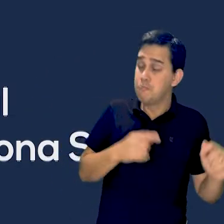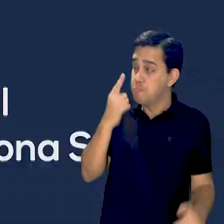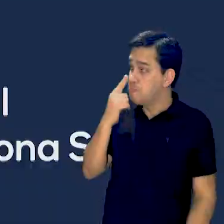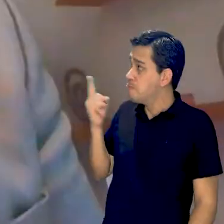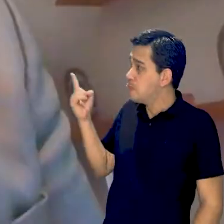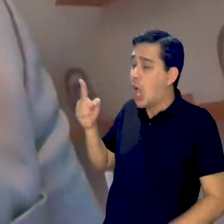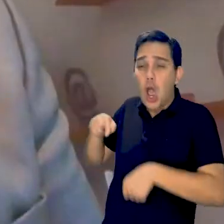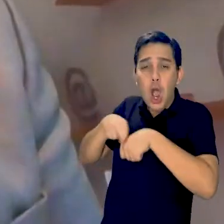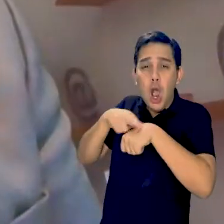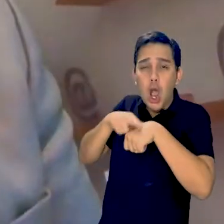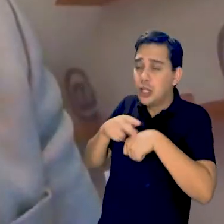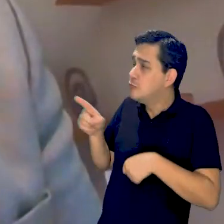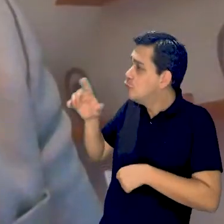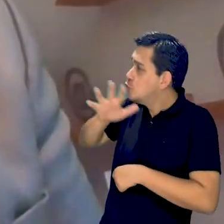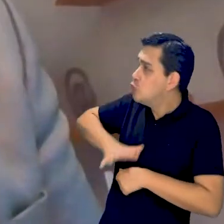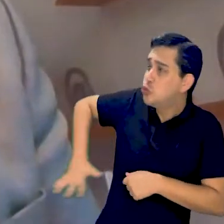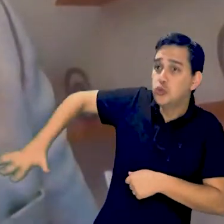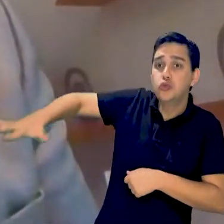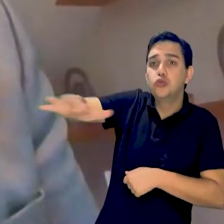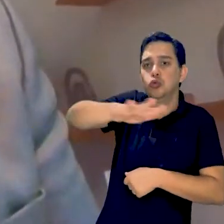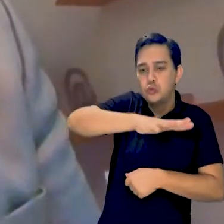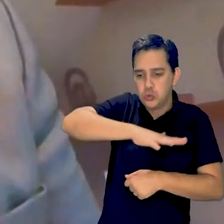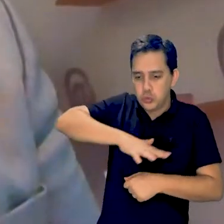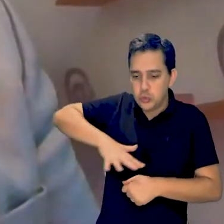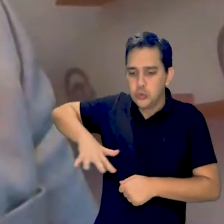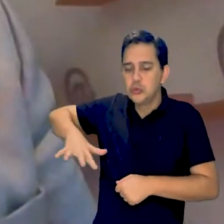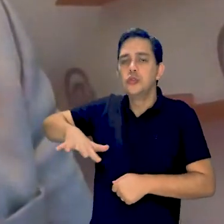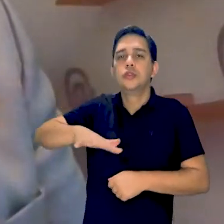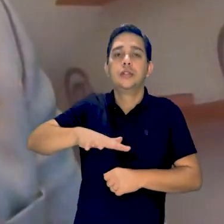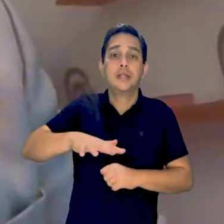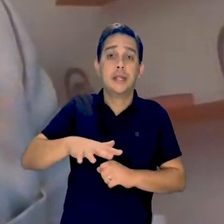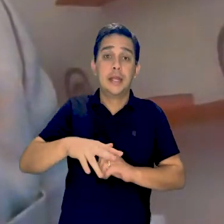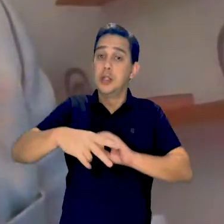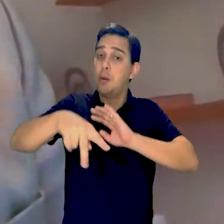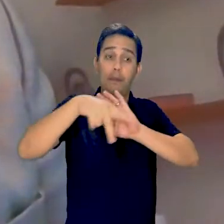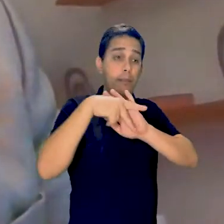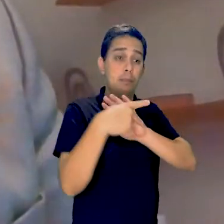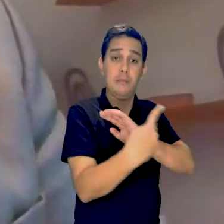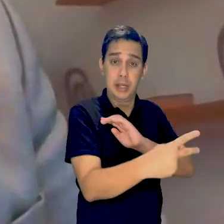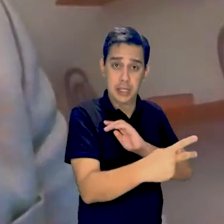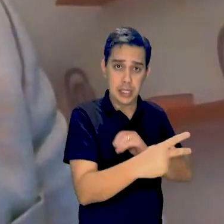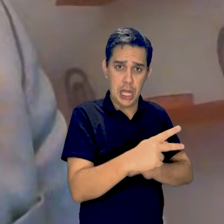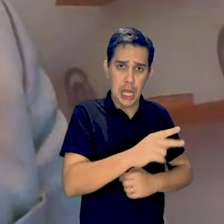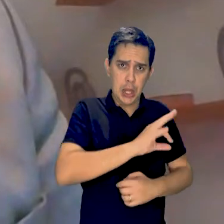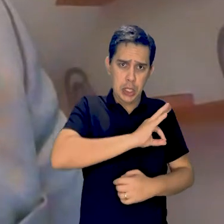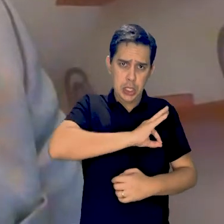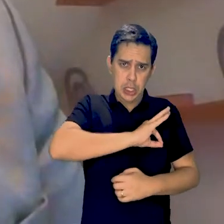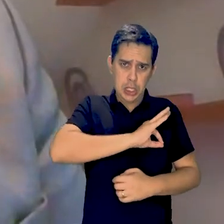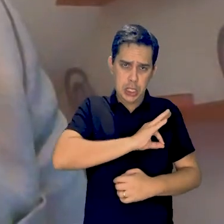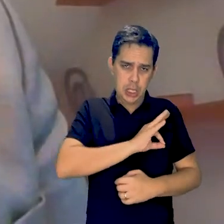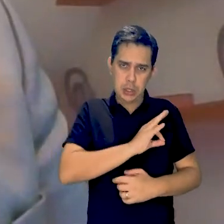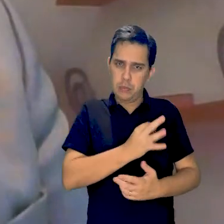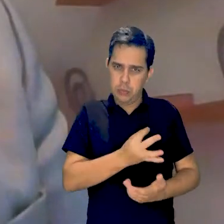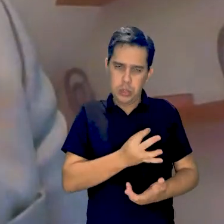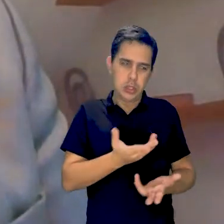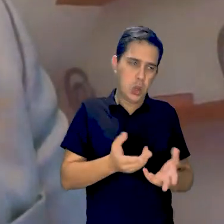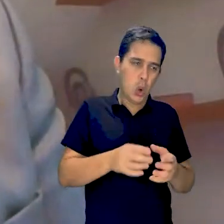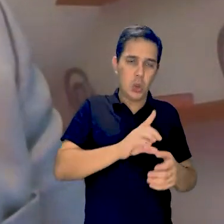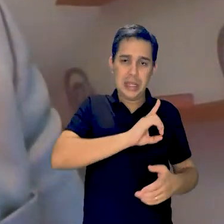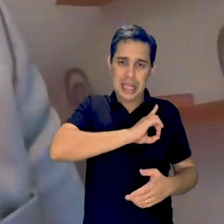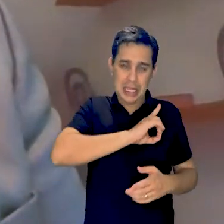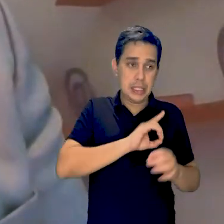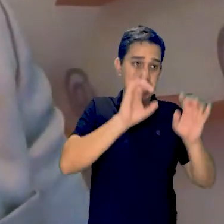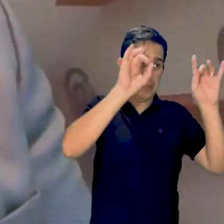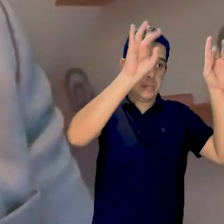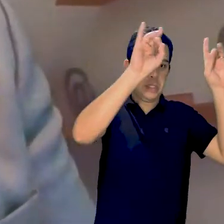área que não seja de atribuição das delegacias especializadas, né, tirando